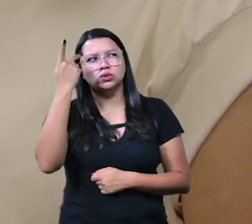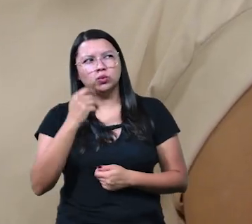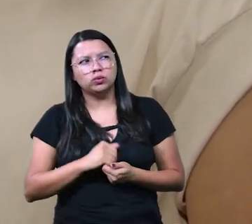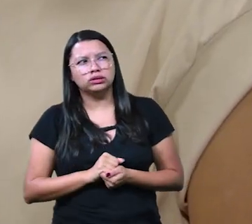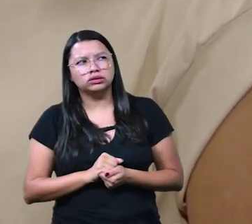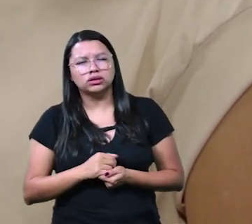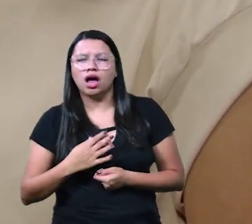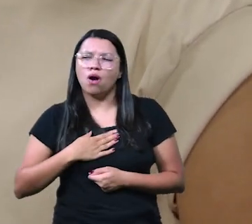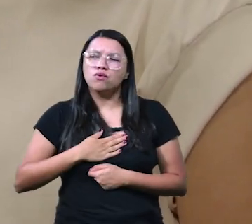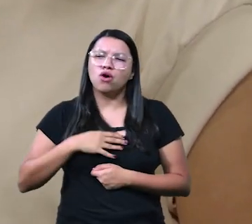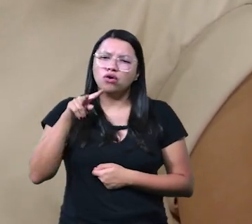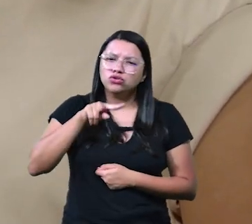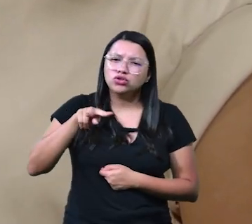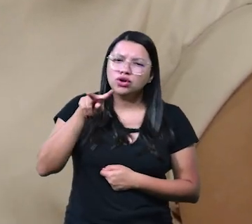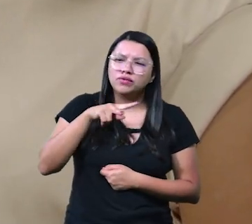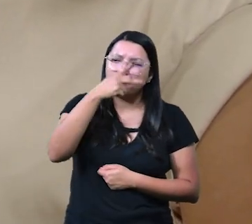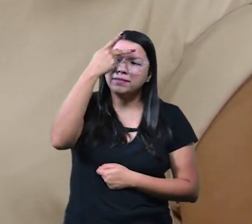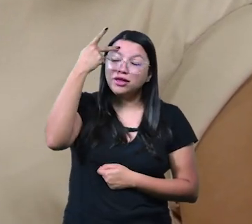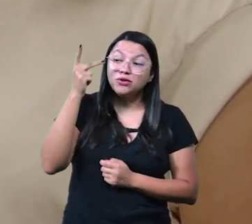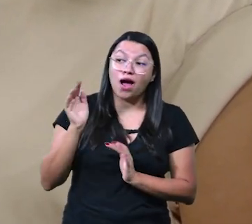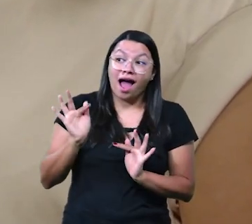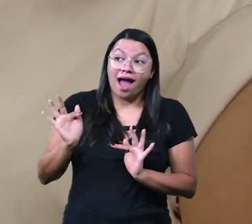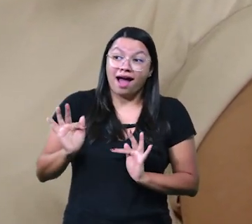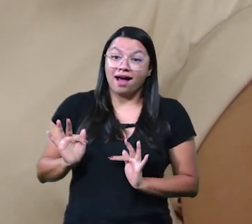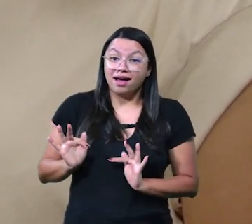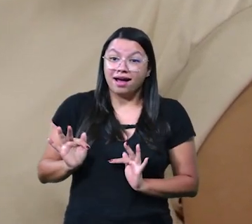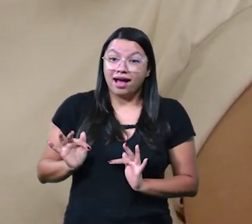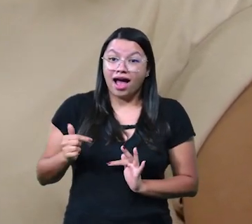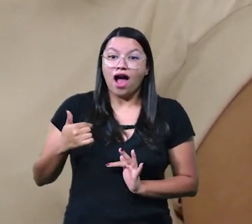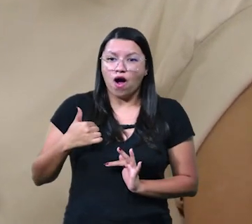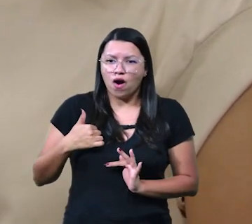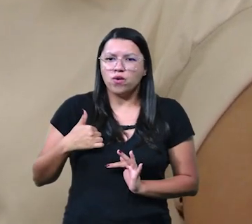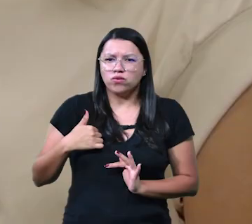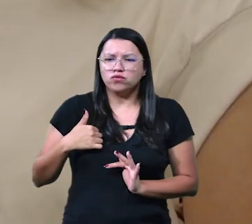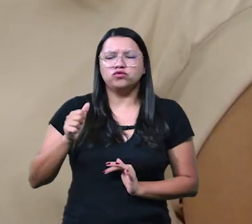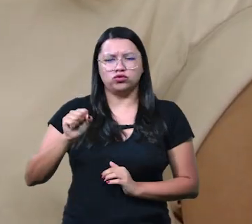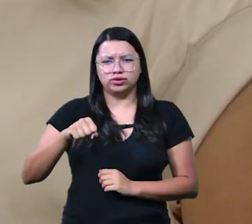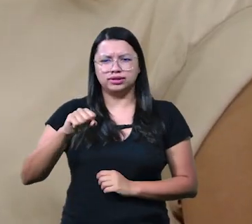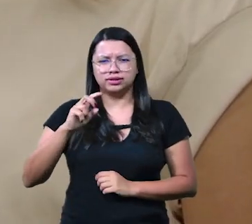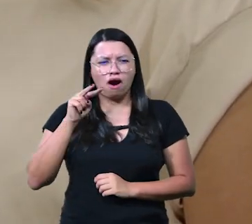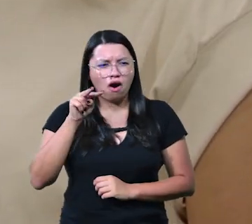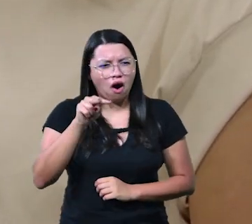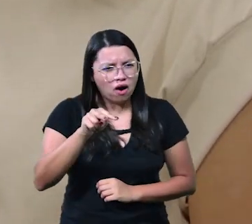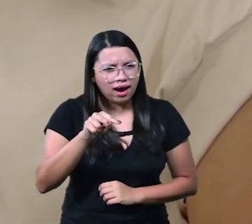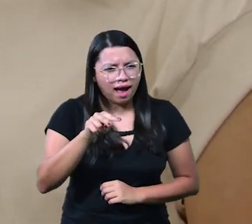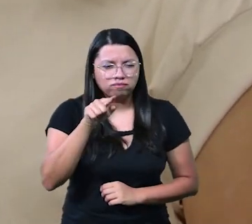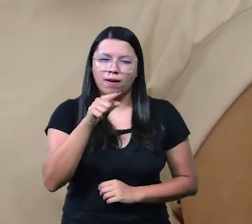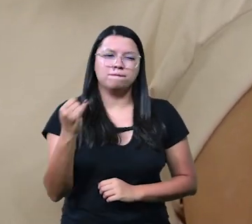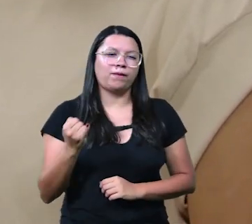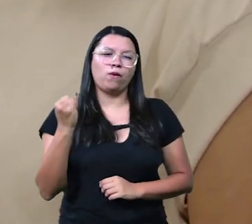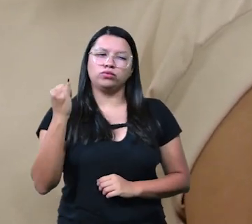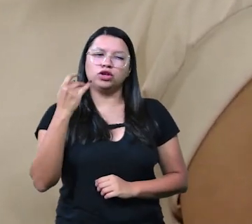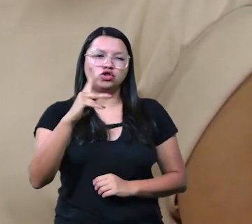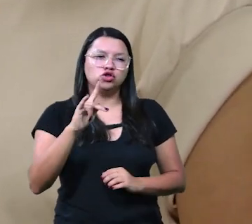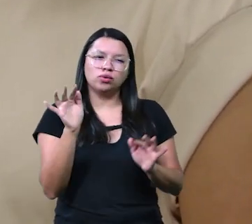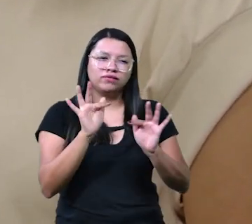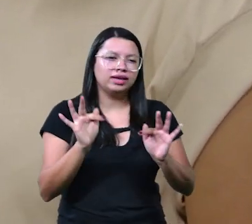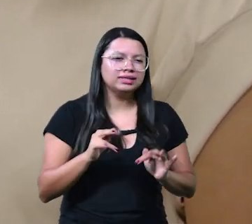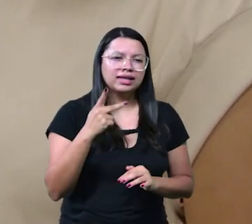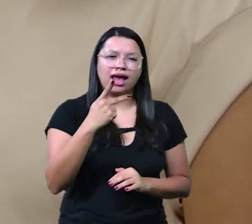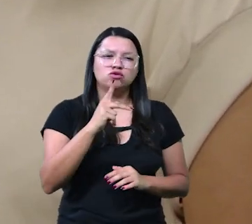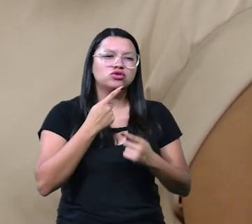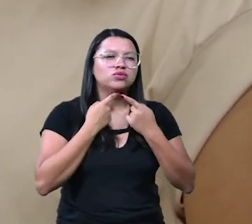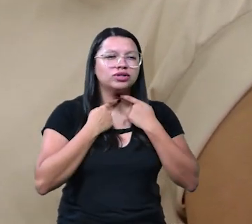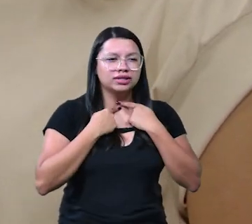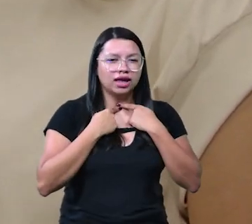gosto de estar vendo as pessoas felizes, né, que vou sim priorizar as necessidades e desejos do outro, e aí vai ser sucesso.